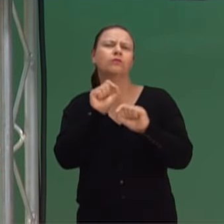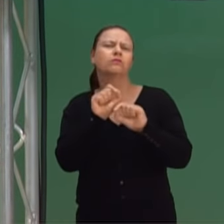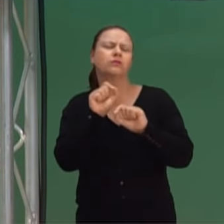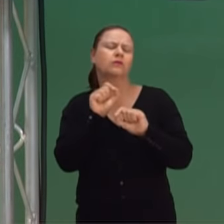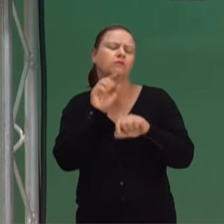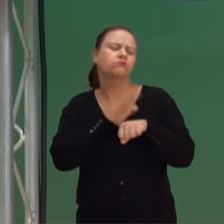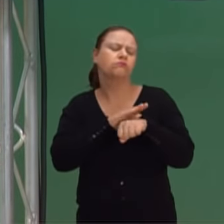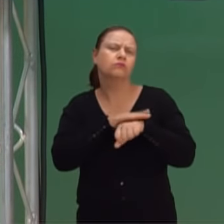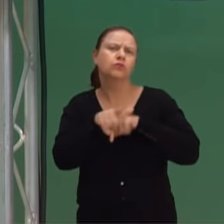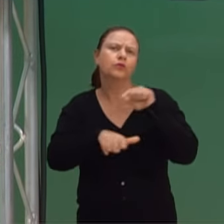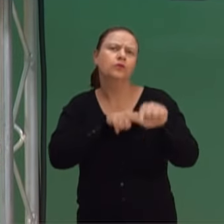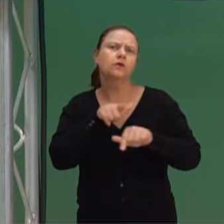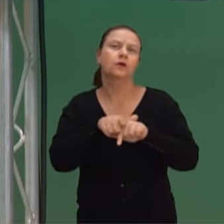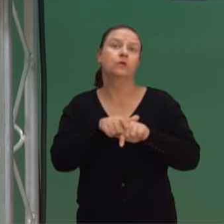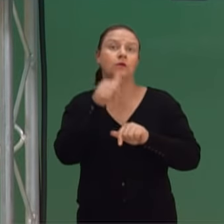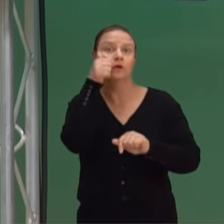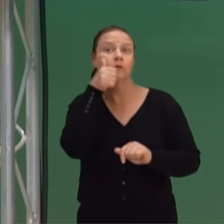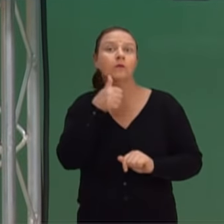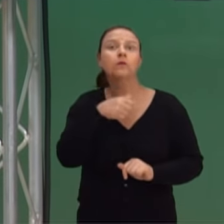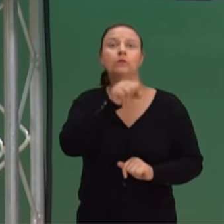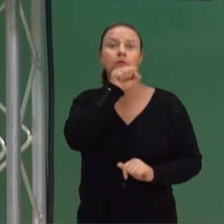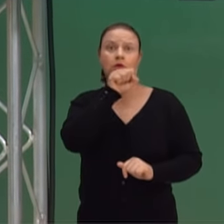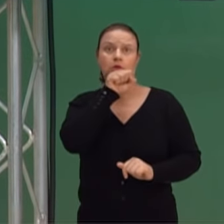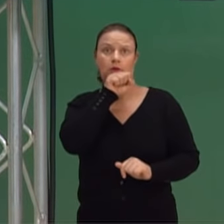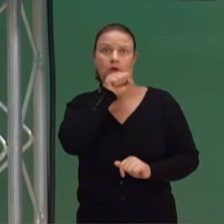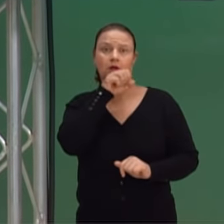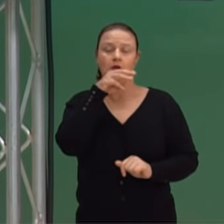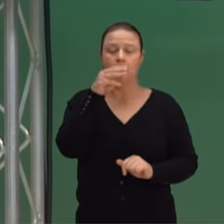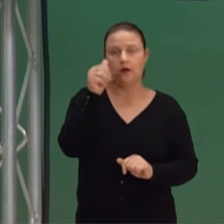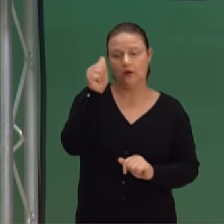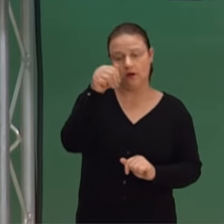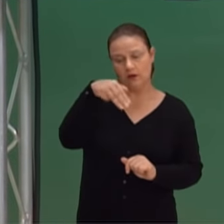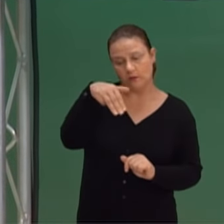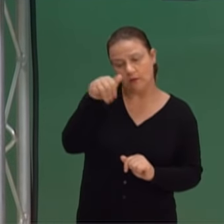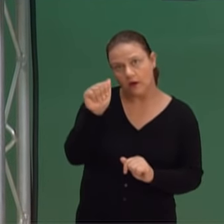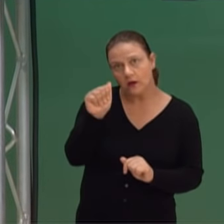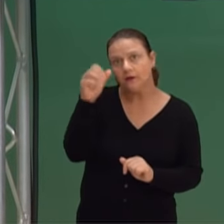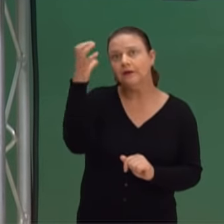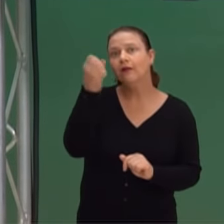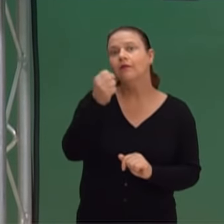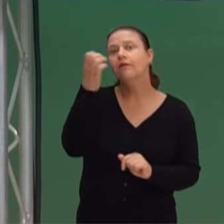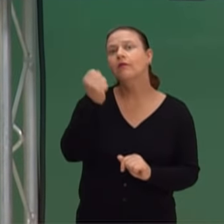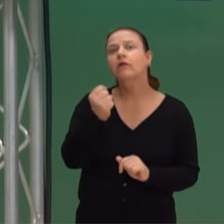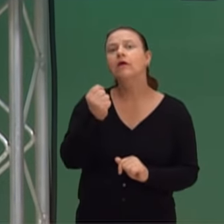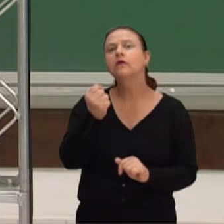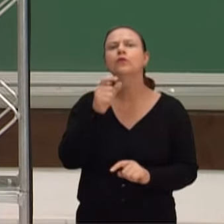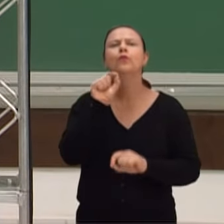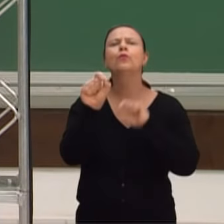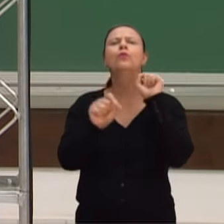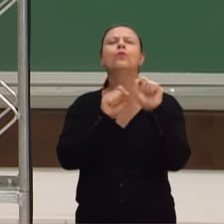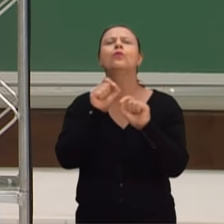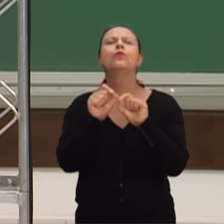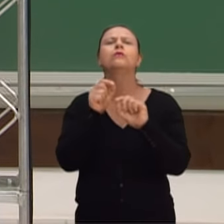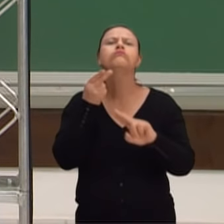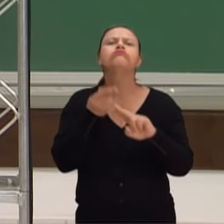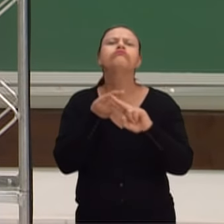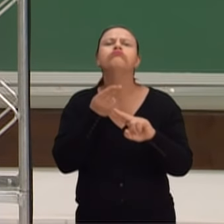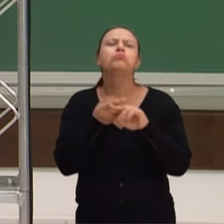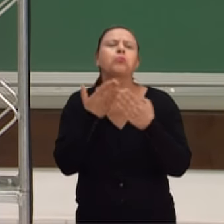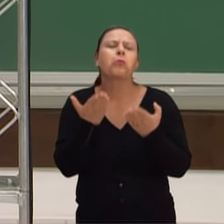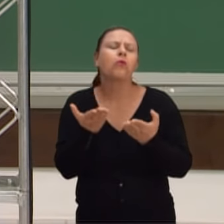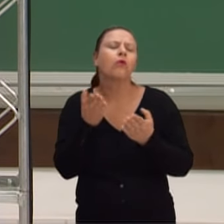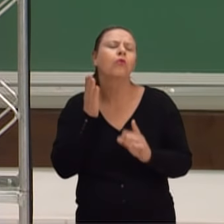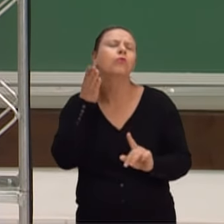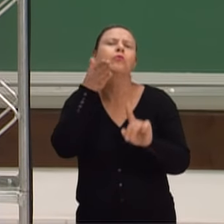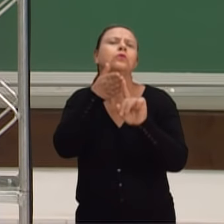de leite? Você já ouviu falar nisso? Ama de leite? O que ela fazia? Qual era a função dela? O que essa ama de leite